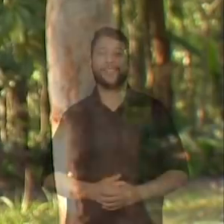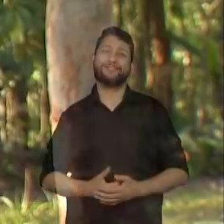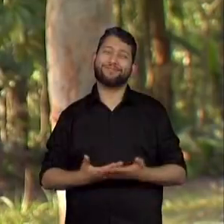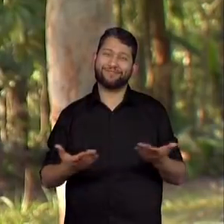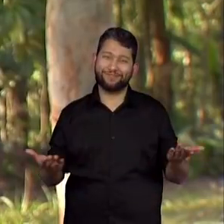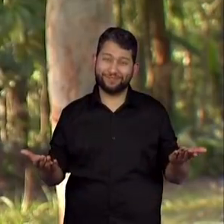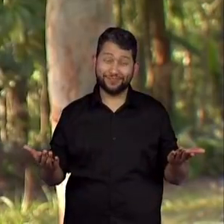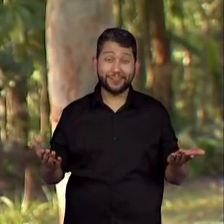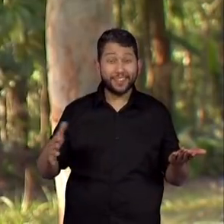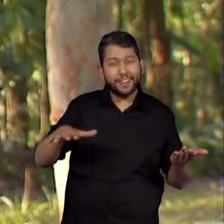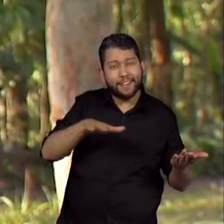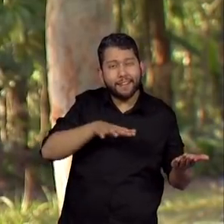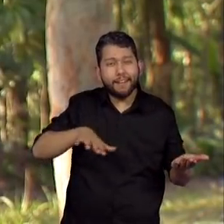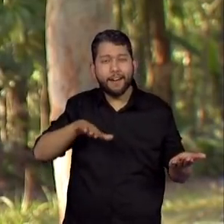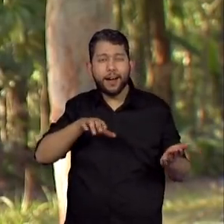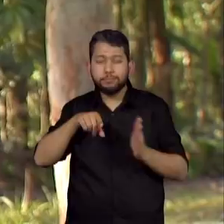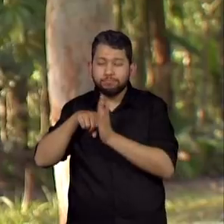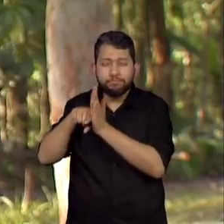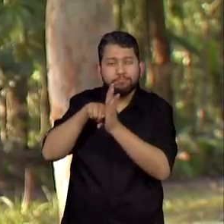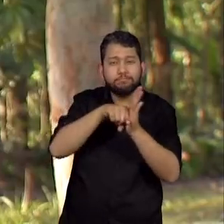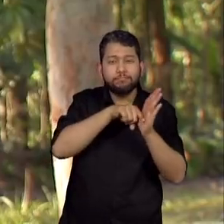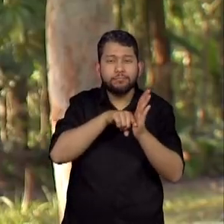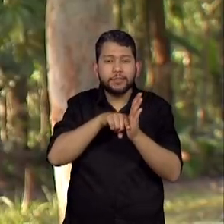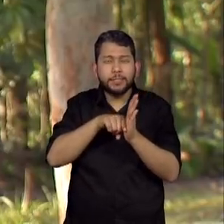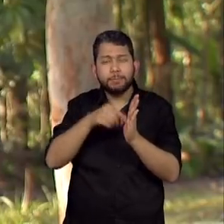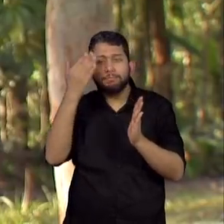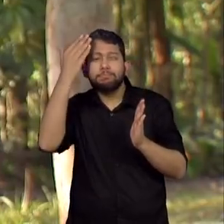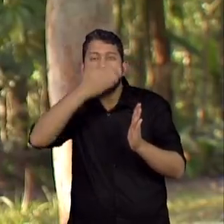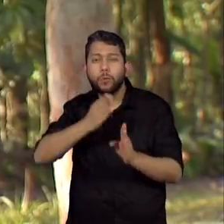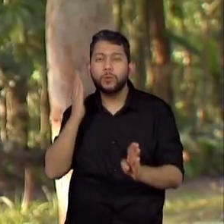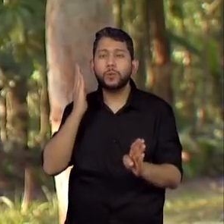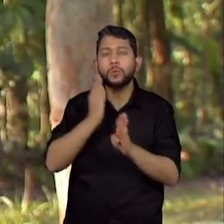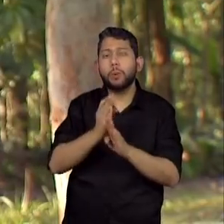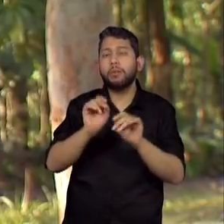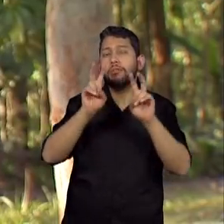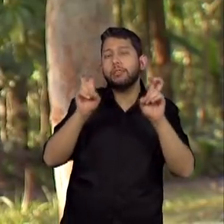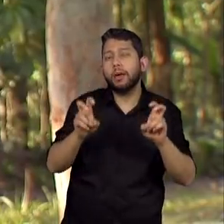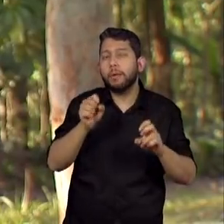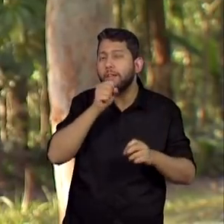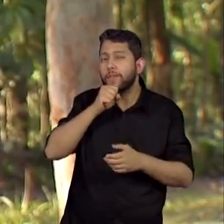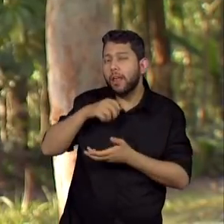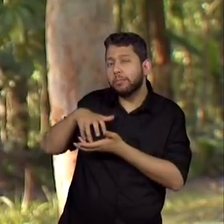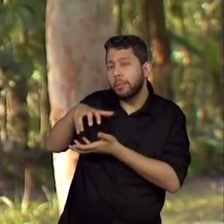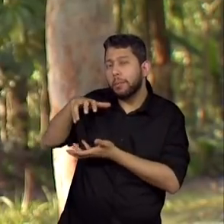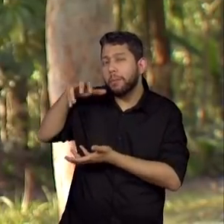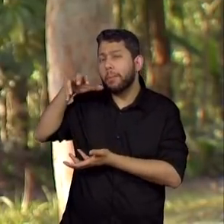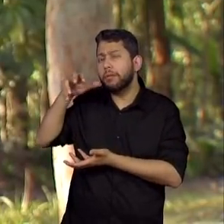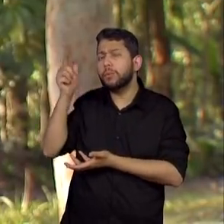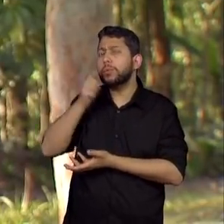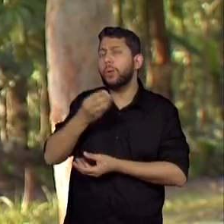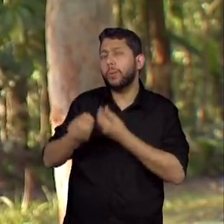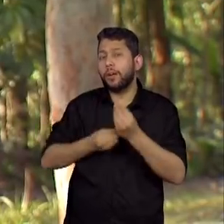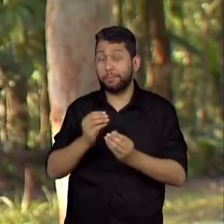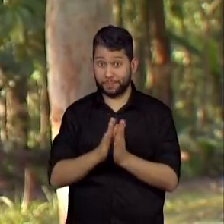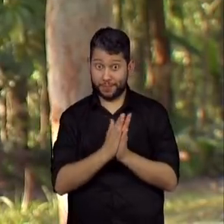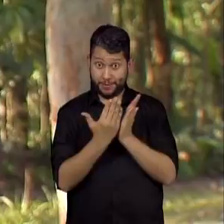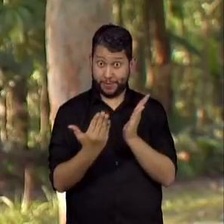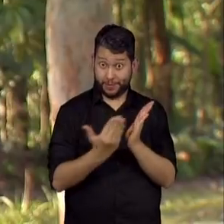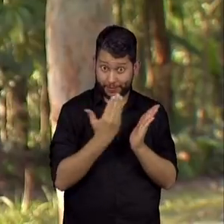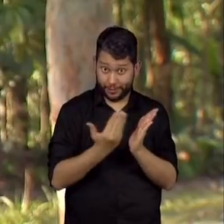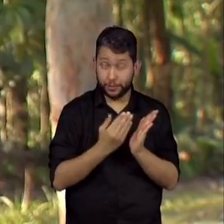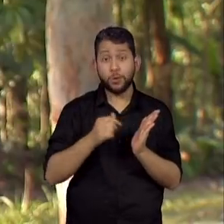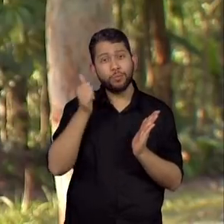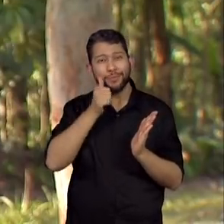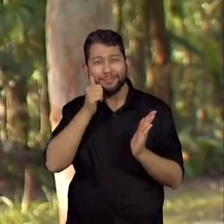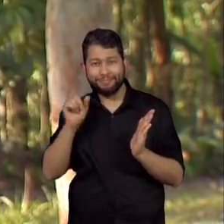O que a ciência pode nos ensinar sobre o envelhecimento? É o tema do livro O Legado dos Genes, uma parceria da